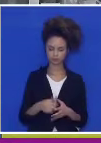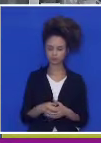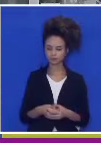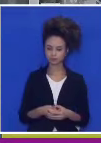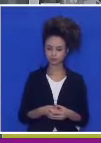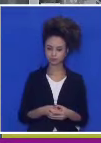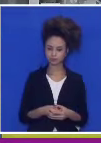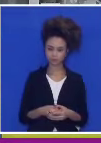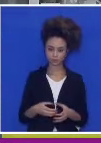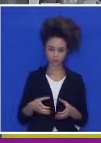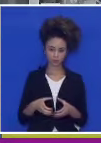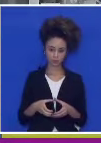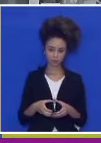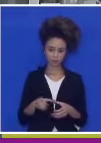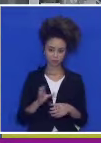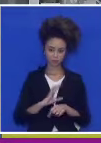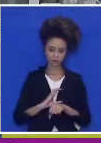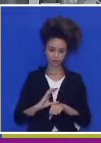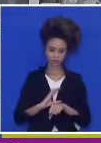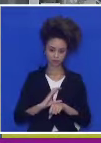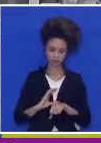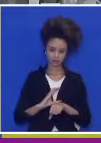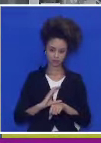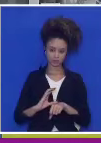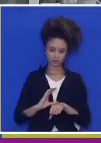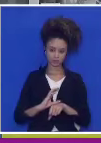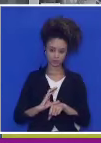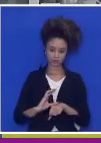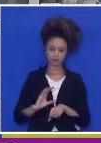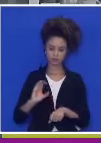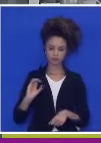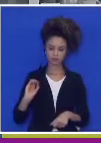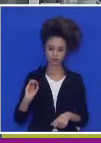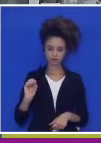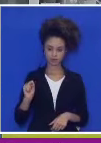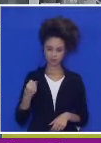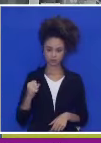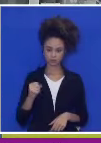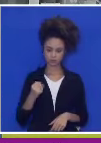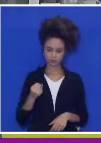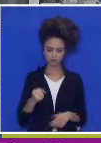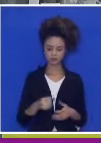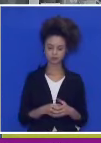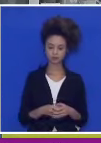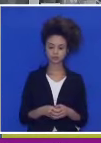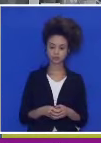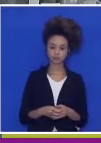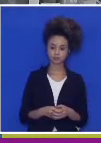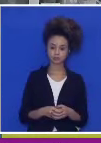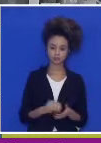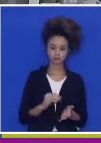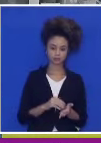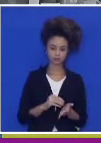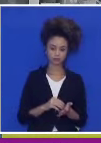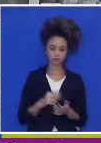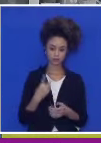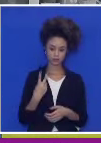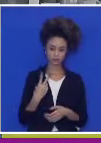Mais uma bola chegando, cinza 08, cinza 08. Faltam apenas dois